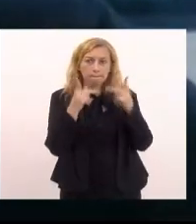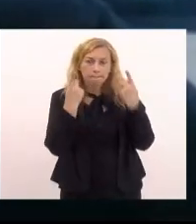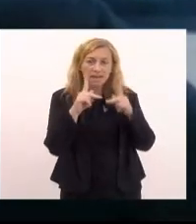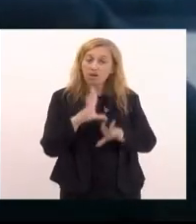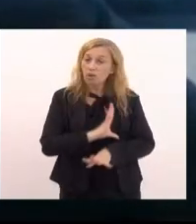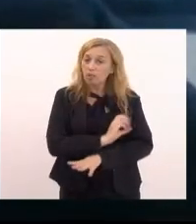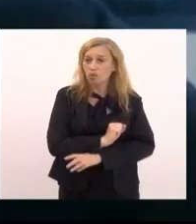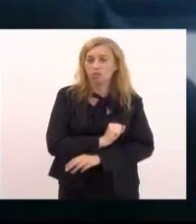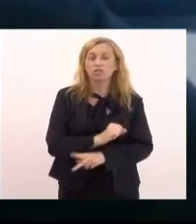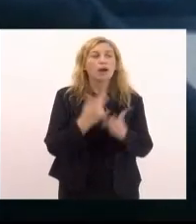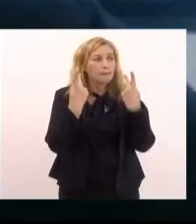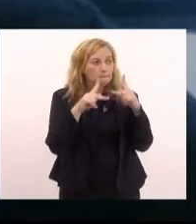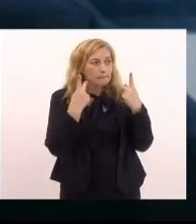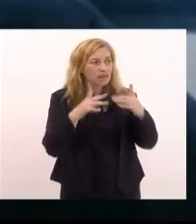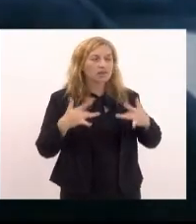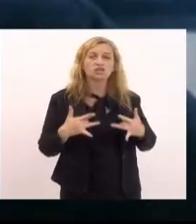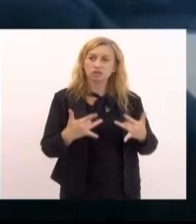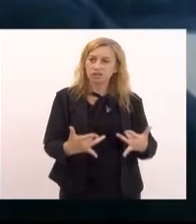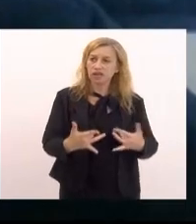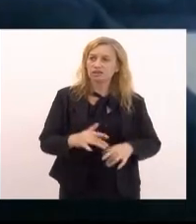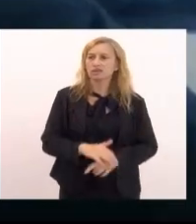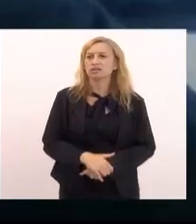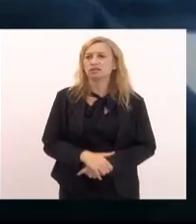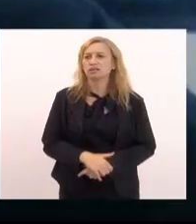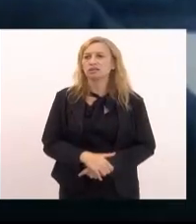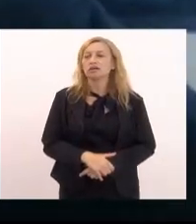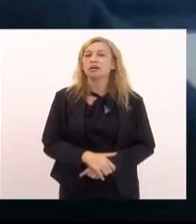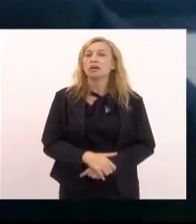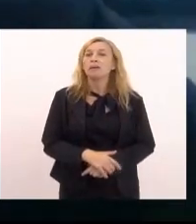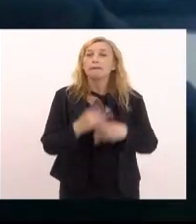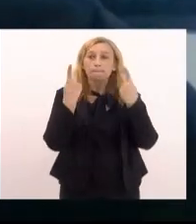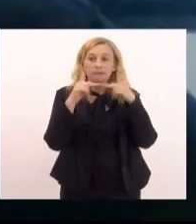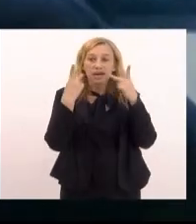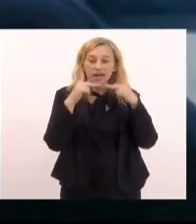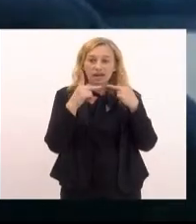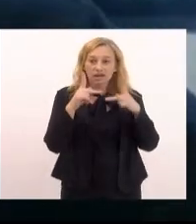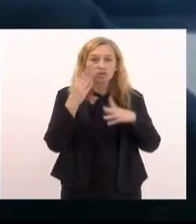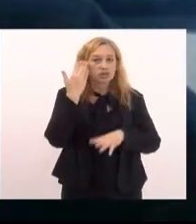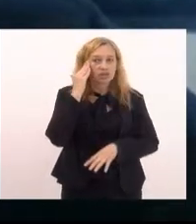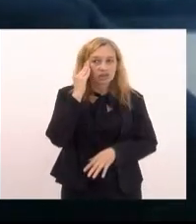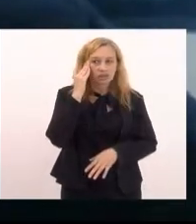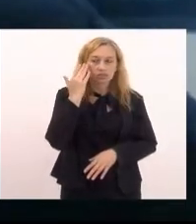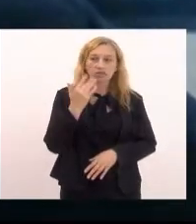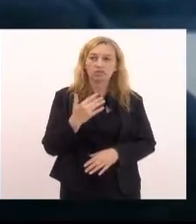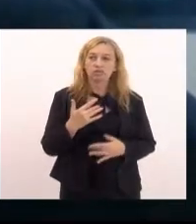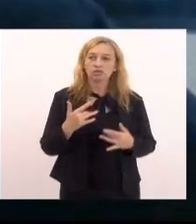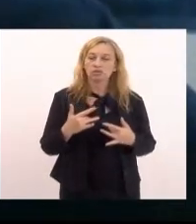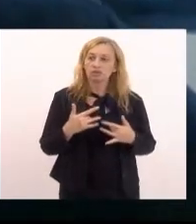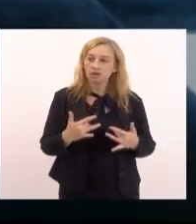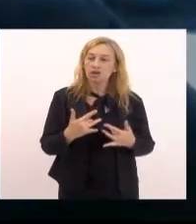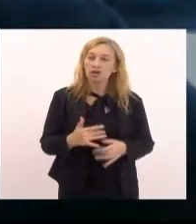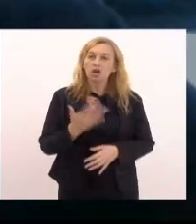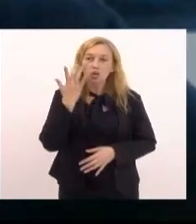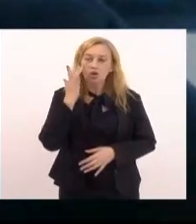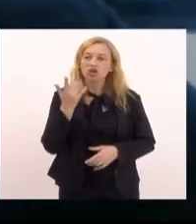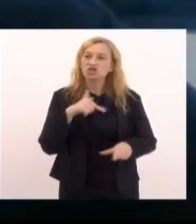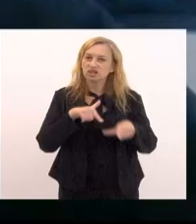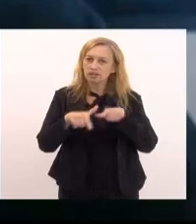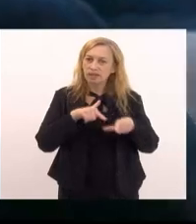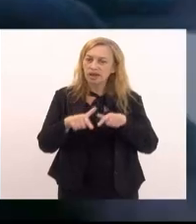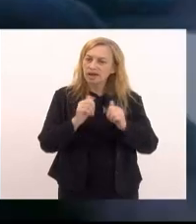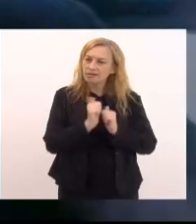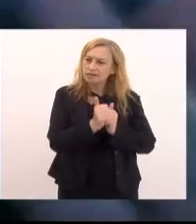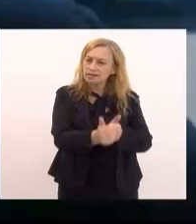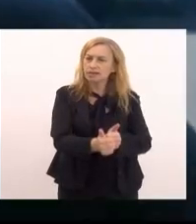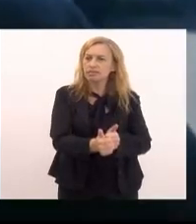amor, pregam a solidariedade, pregam a compreensão, o afeto. Eu acho que a gente tem que trabalhar nessa